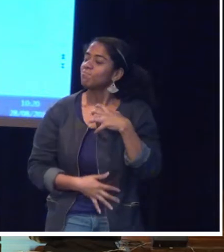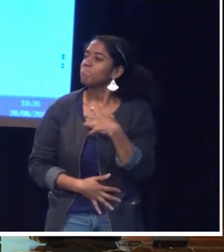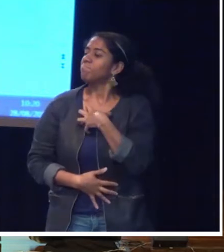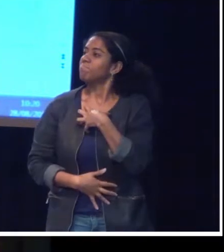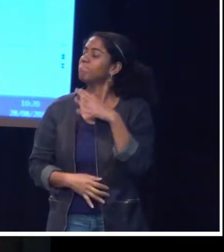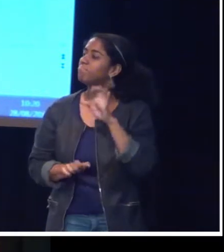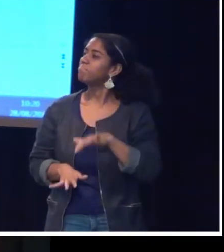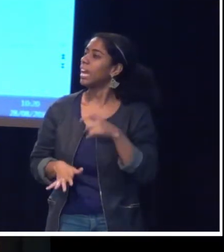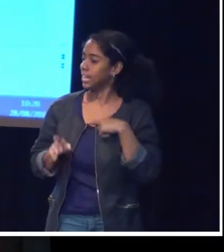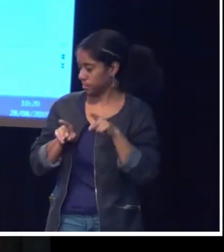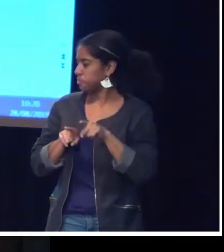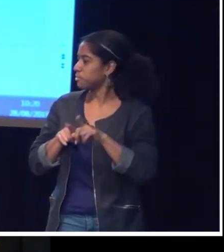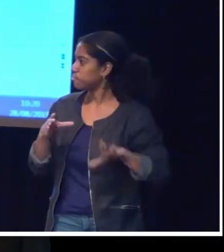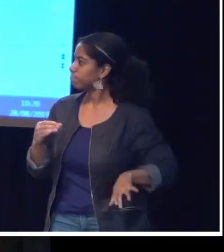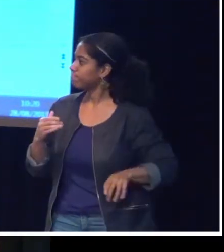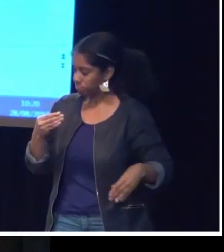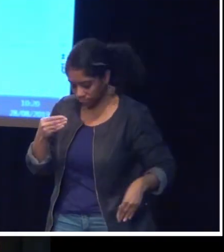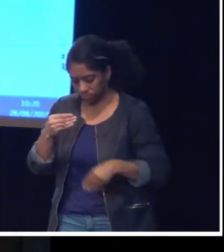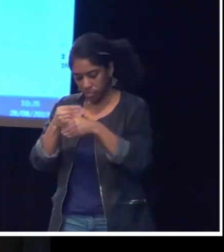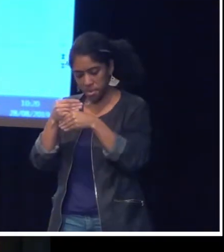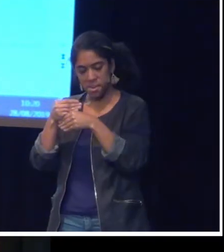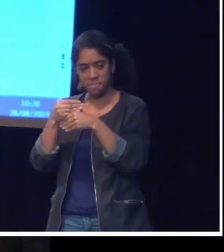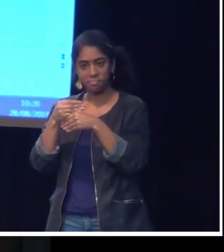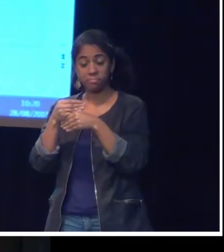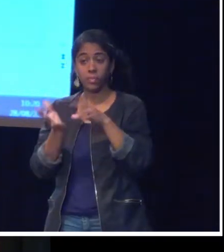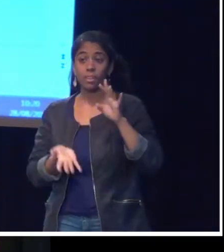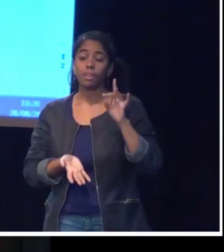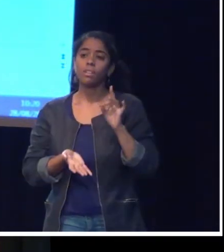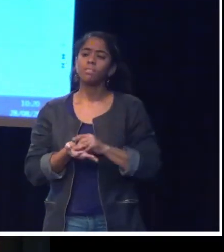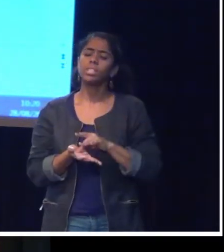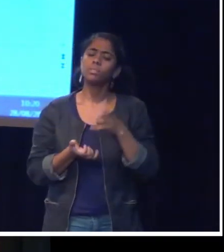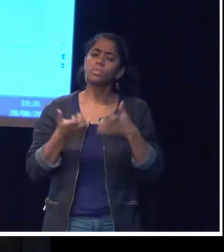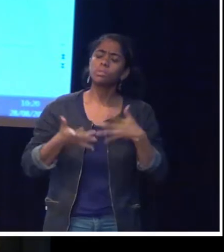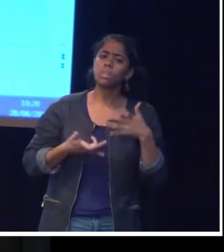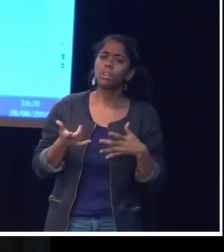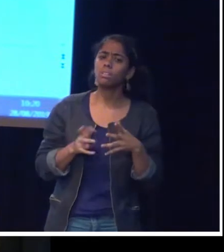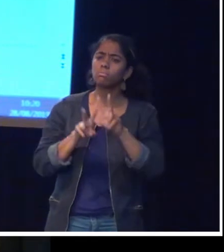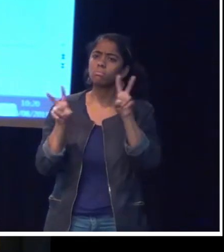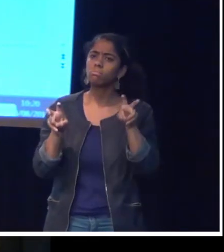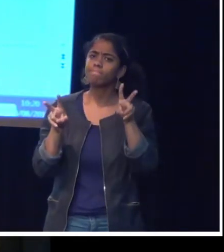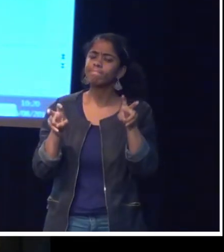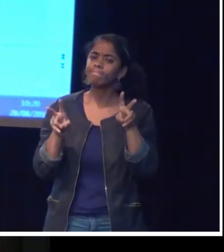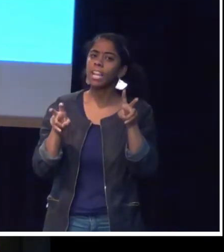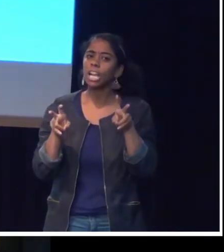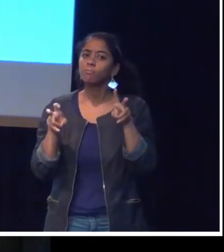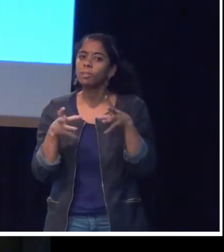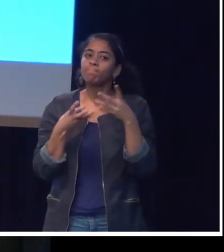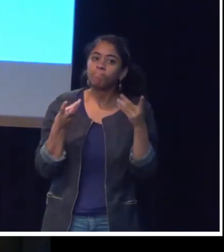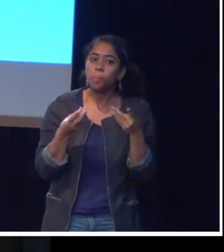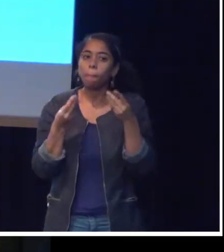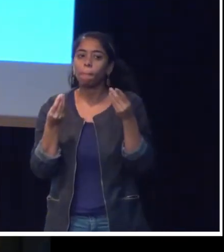complementação da sua. Na verdade, eu vou falar de um assunto que é bem delicado, eu vou